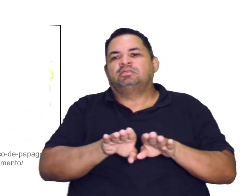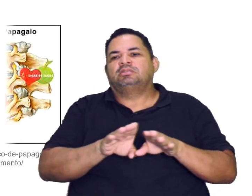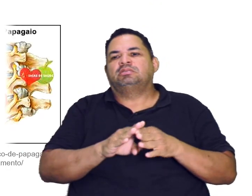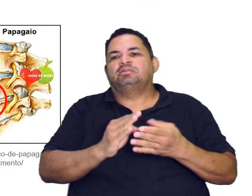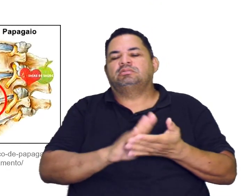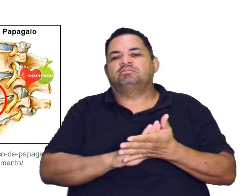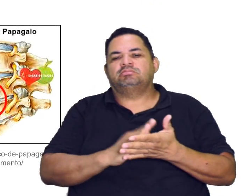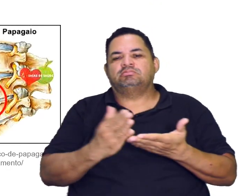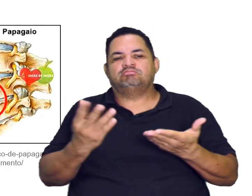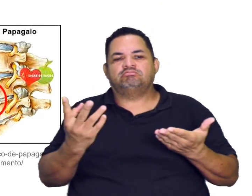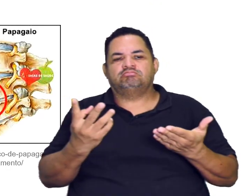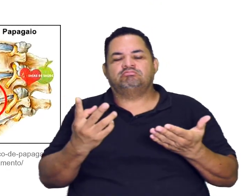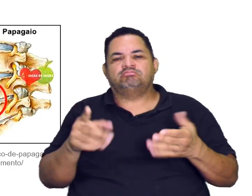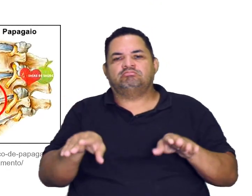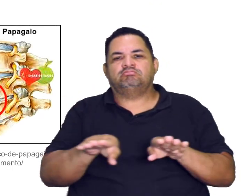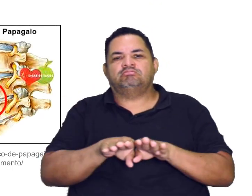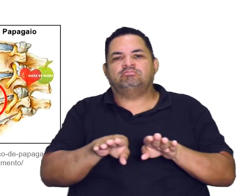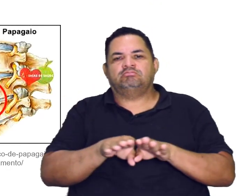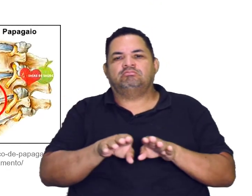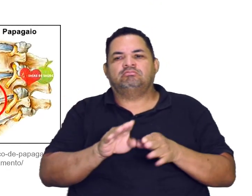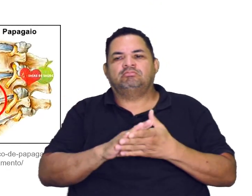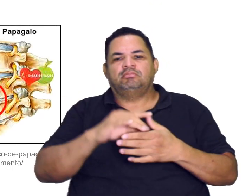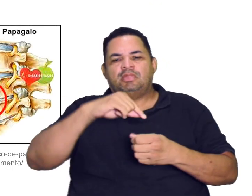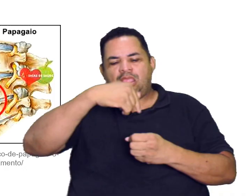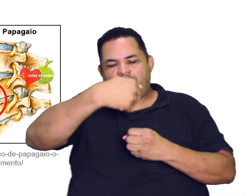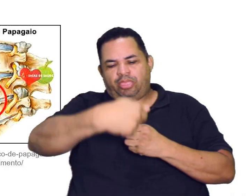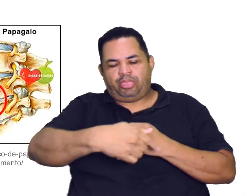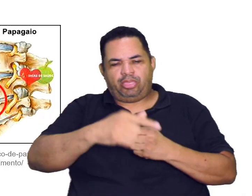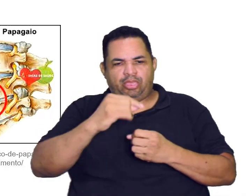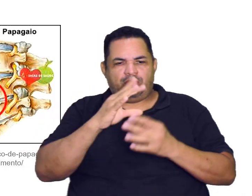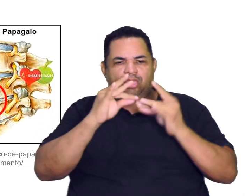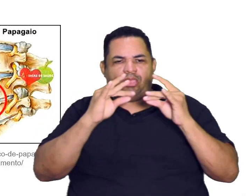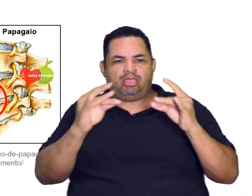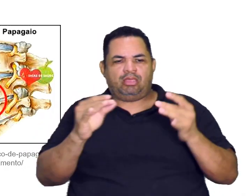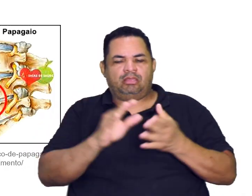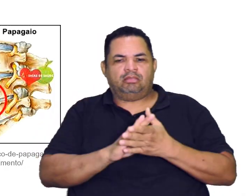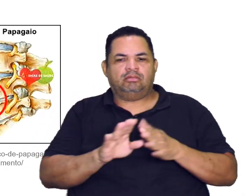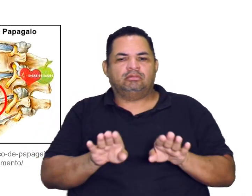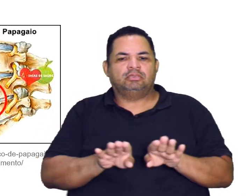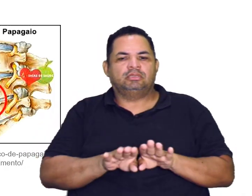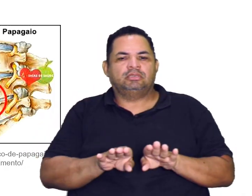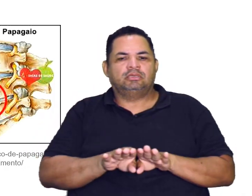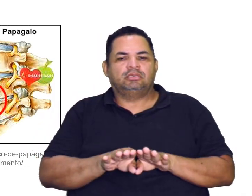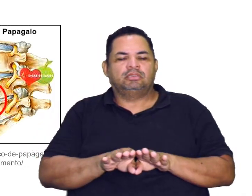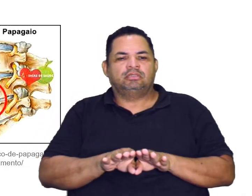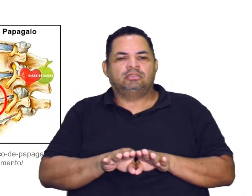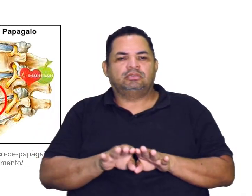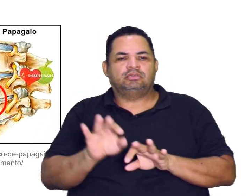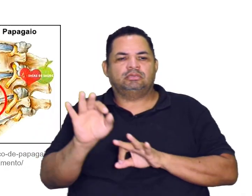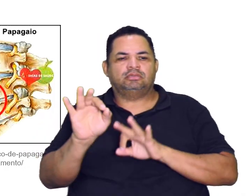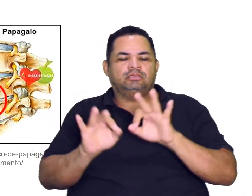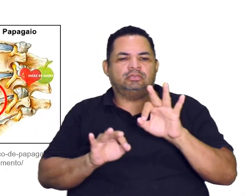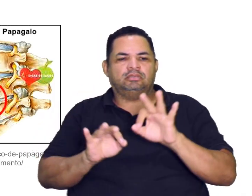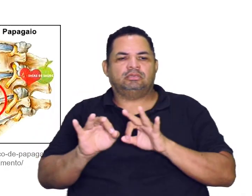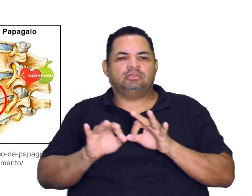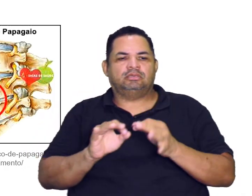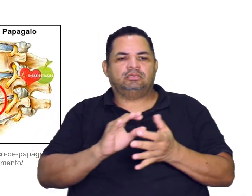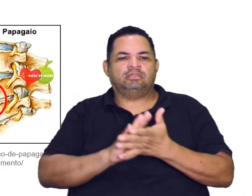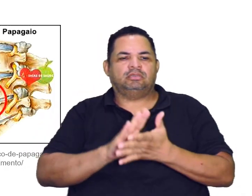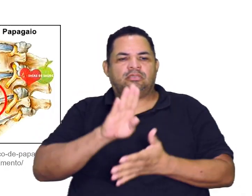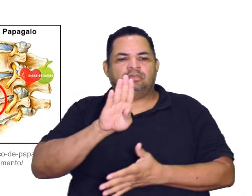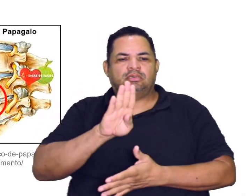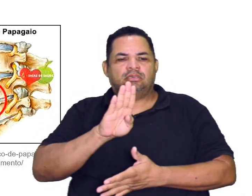quem sabe, levar aí também essa questão do derramamento. Quando a gente fala aí da formação do bico